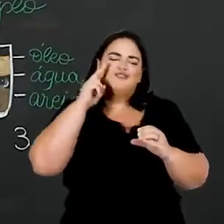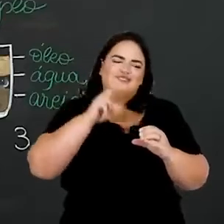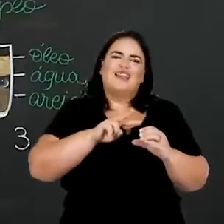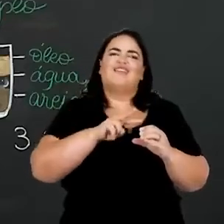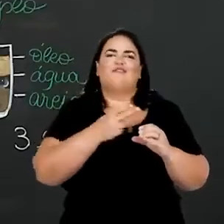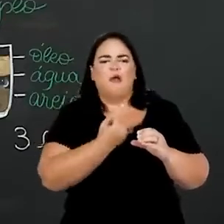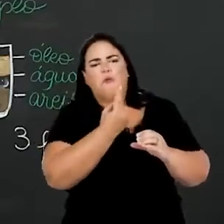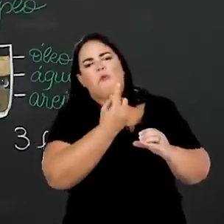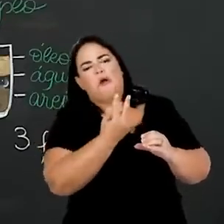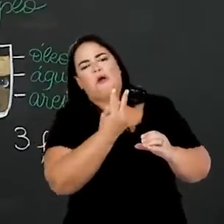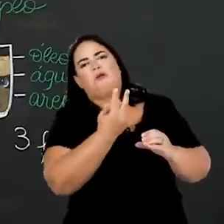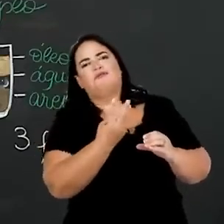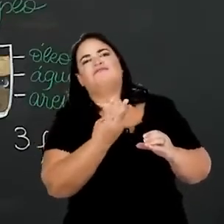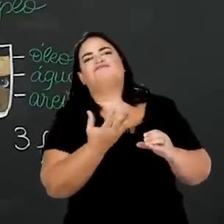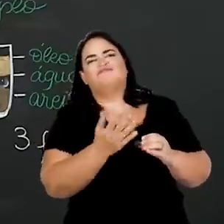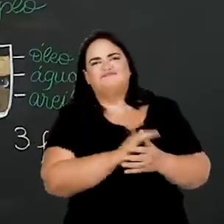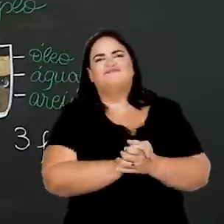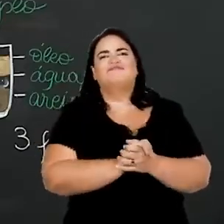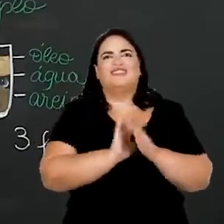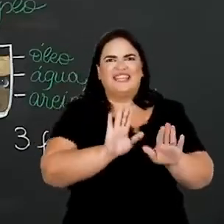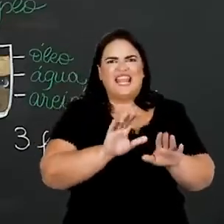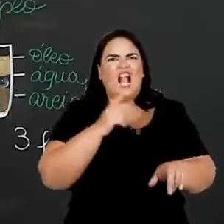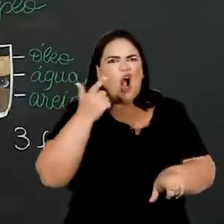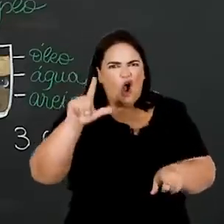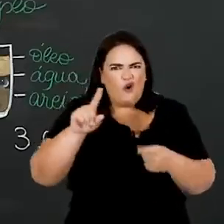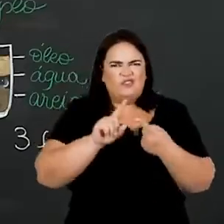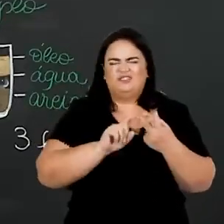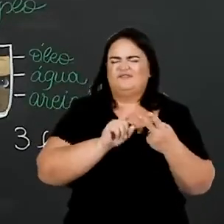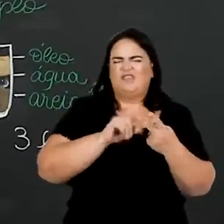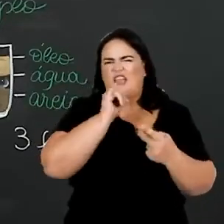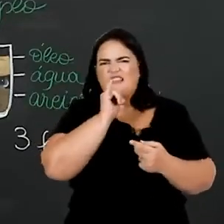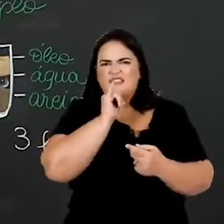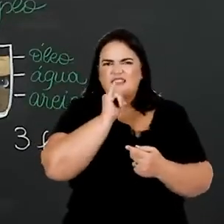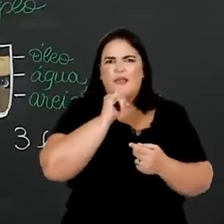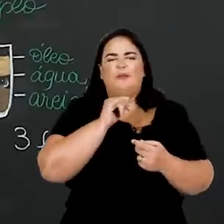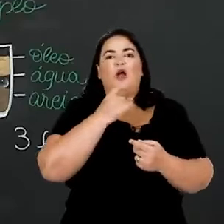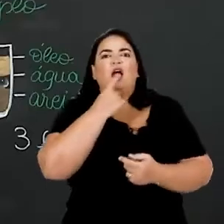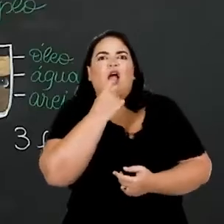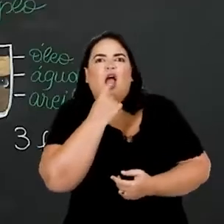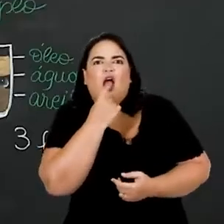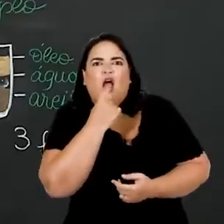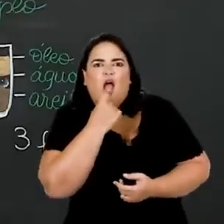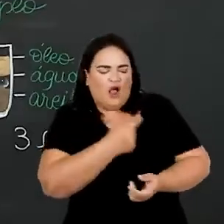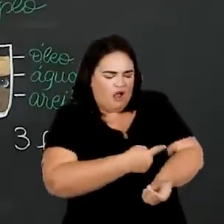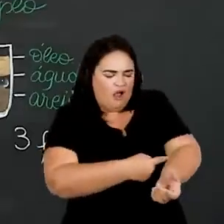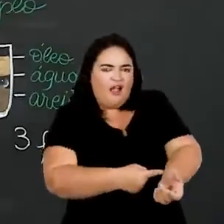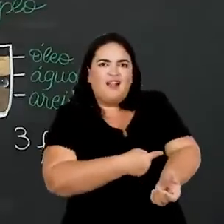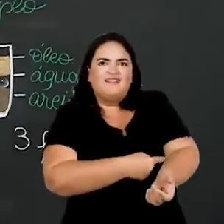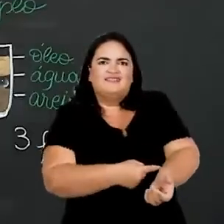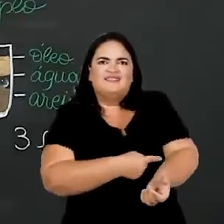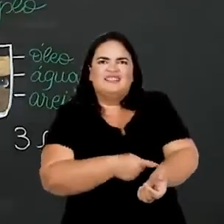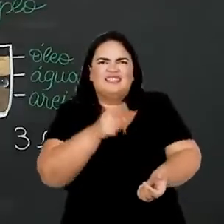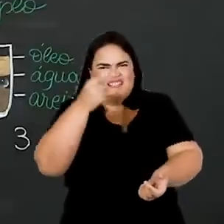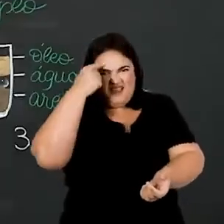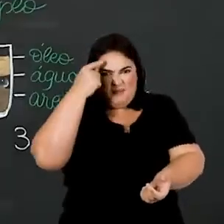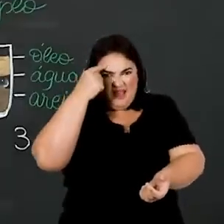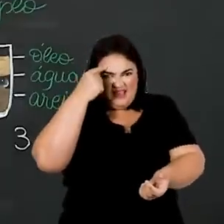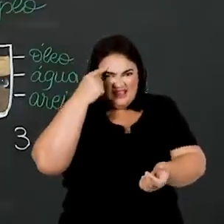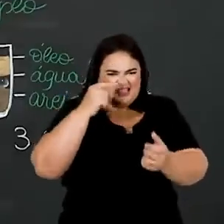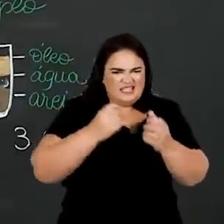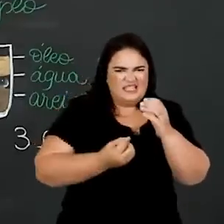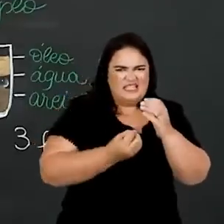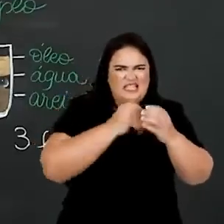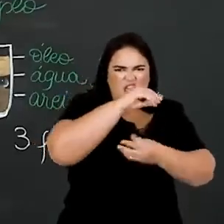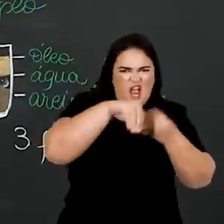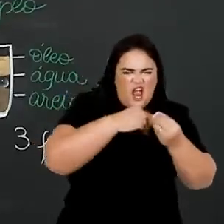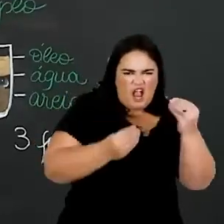heterogênea. Sabe uma outra coisa que engana, que é pegadinha nas avaliações? Sangue. O sangue você pensa, é homogêneo, mas não é. O